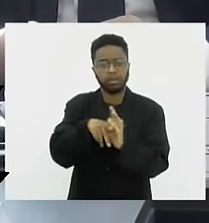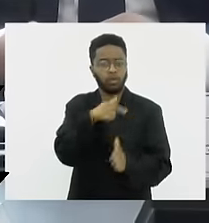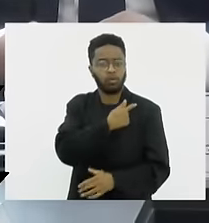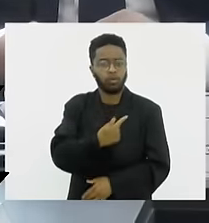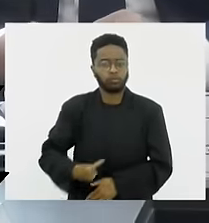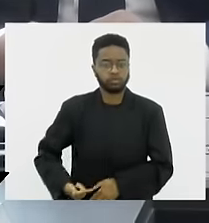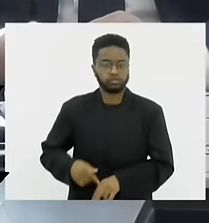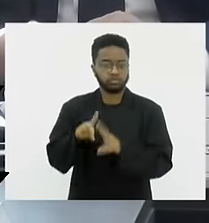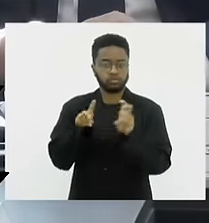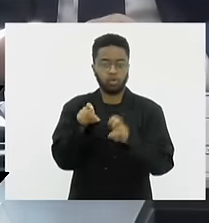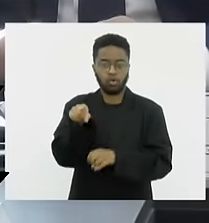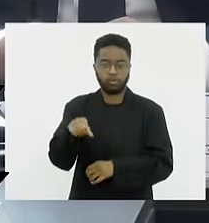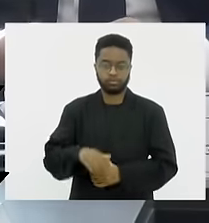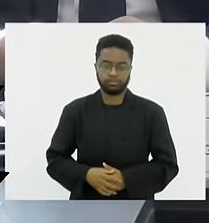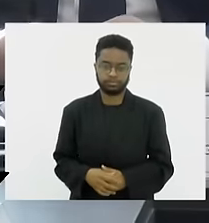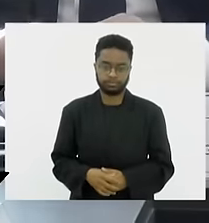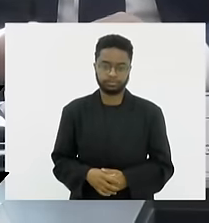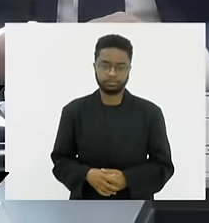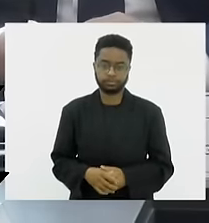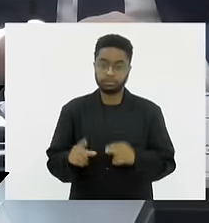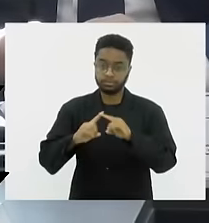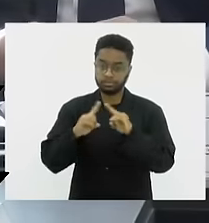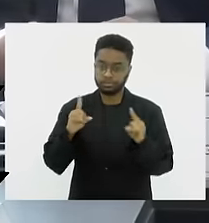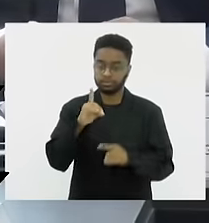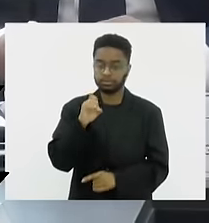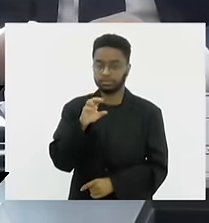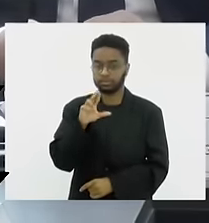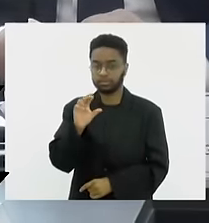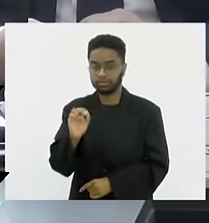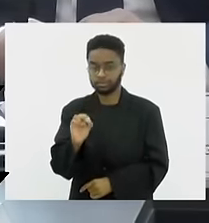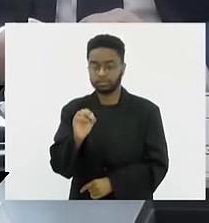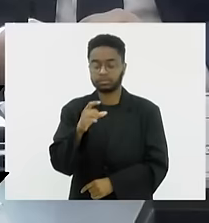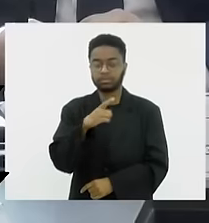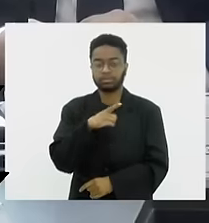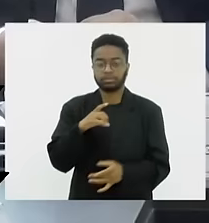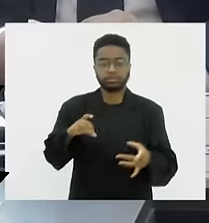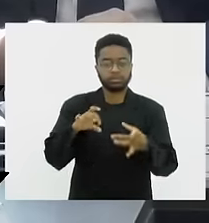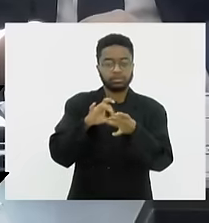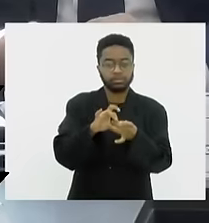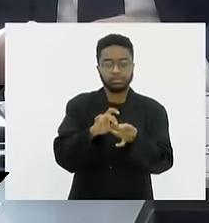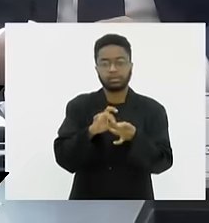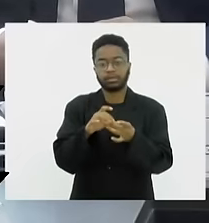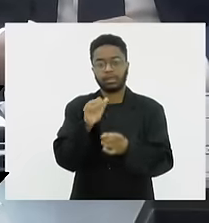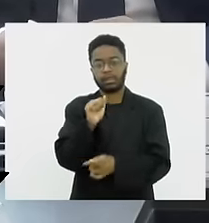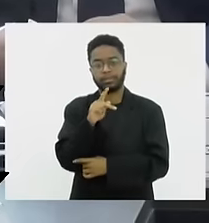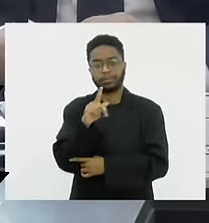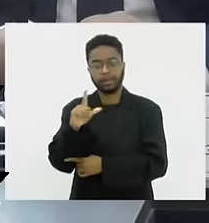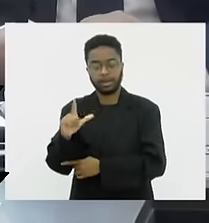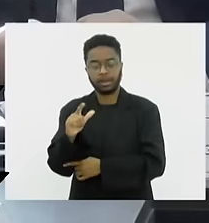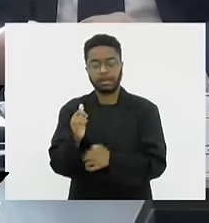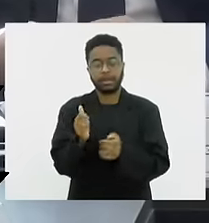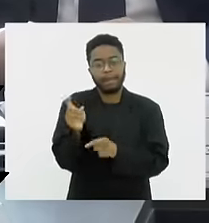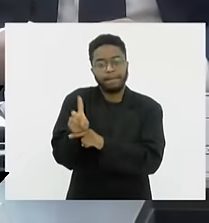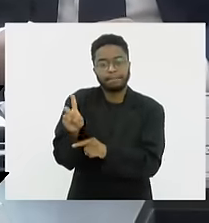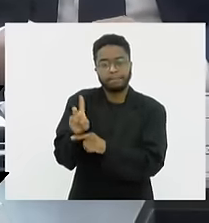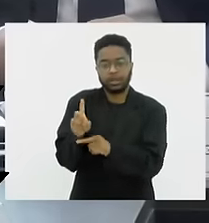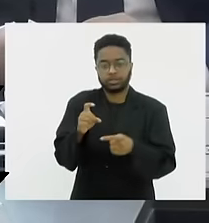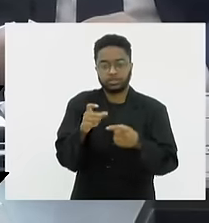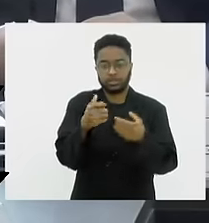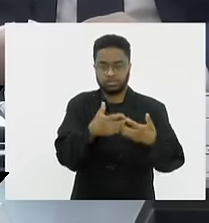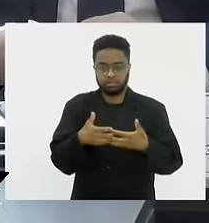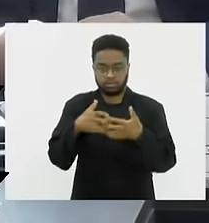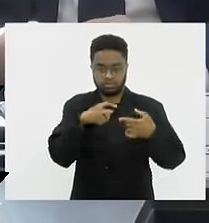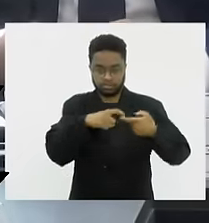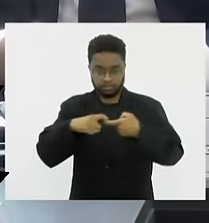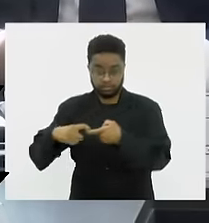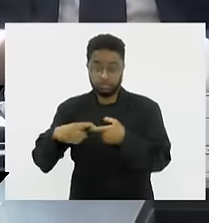relação a isso. Mas o Detro sempre, junto à APL, cedendo o reboque. E aí, a APL, essa empresa